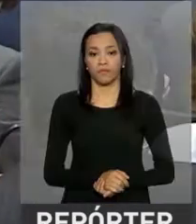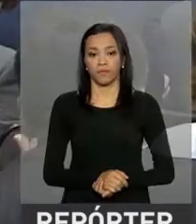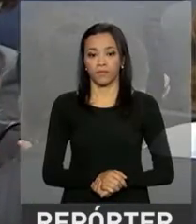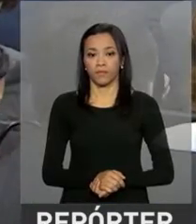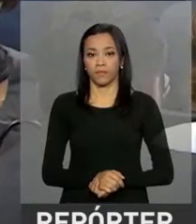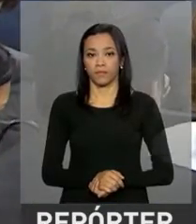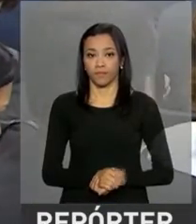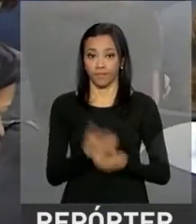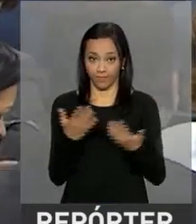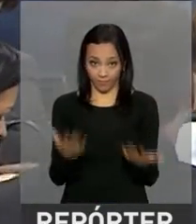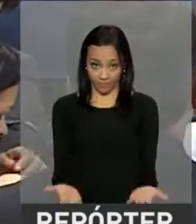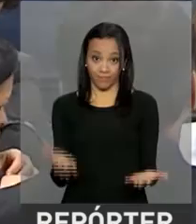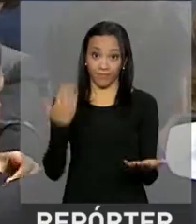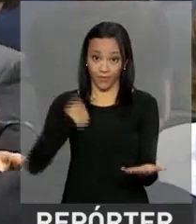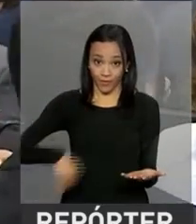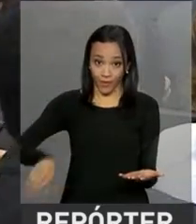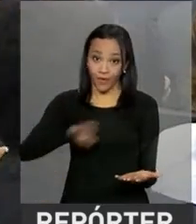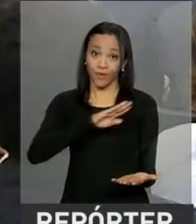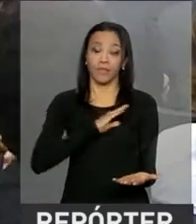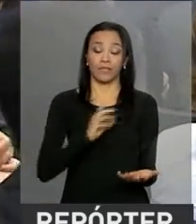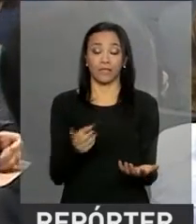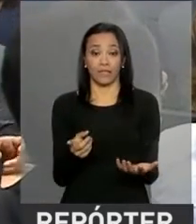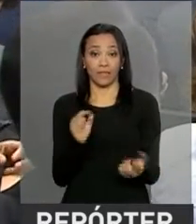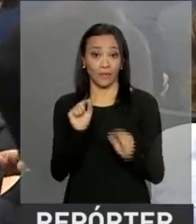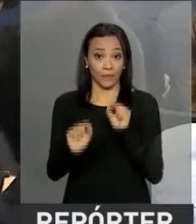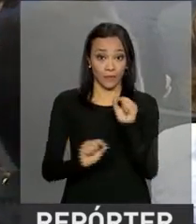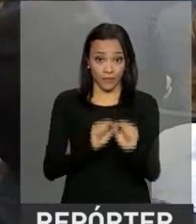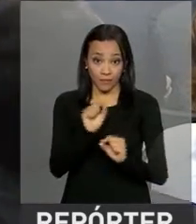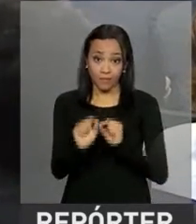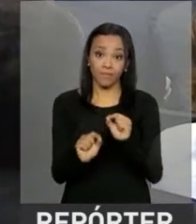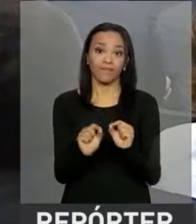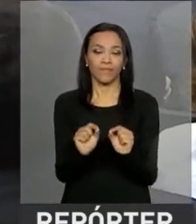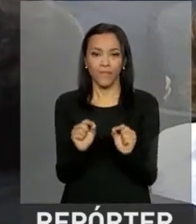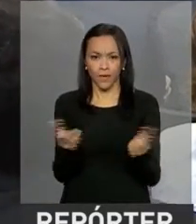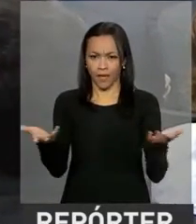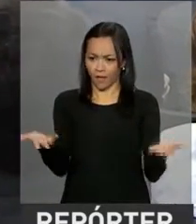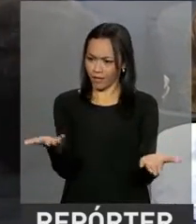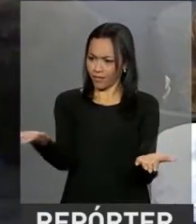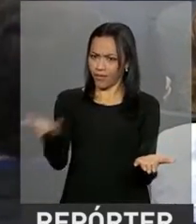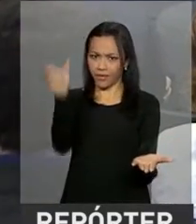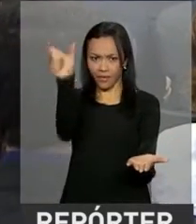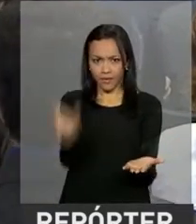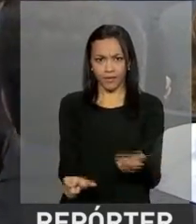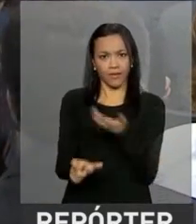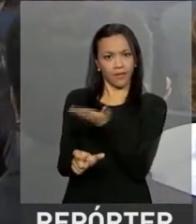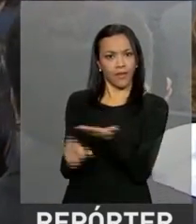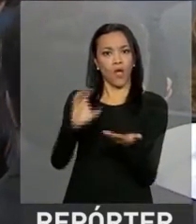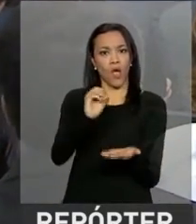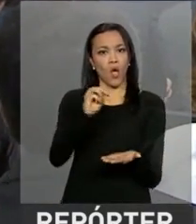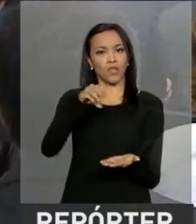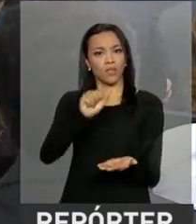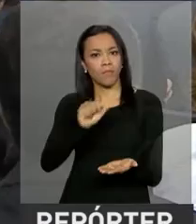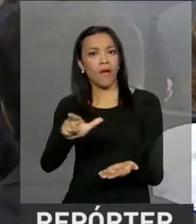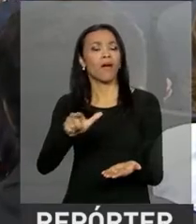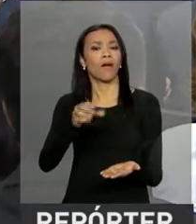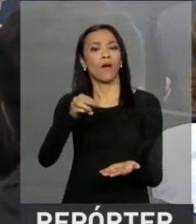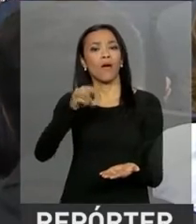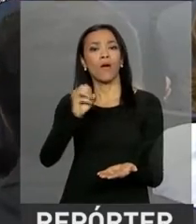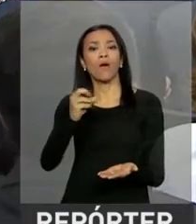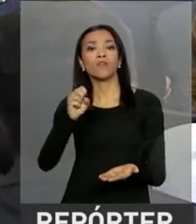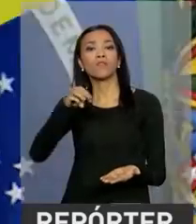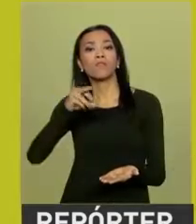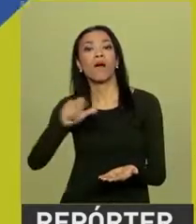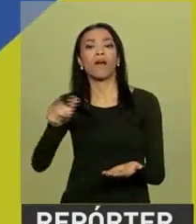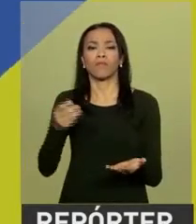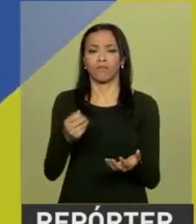Alardeava-se também que nós iríamos prejudicar os direitos sociais e está aqui Osmar Terra anunciando uma revalorização do